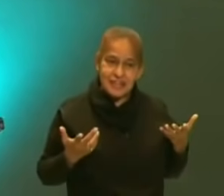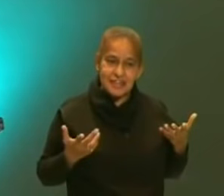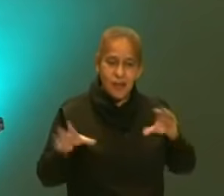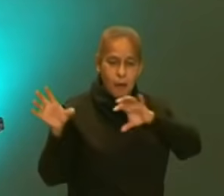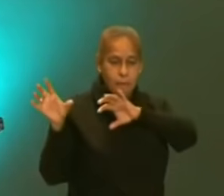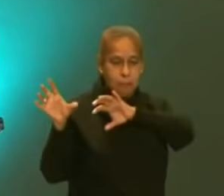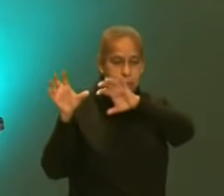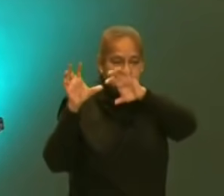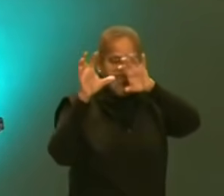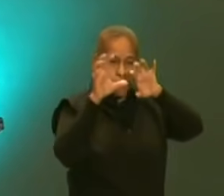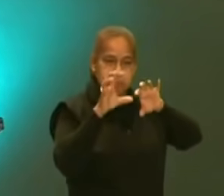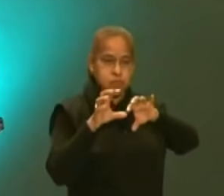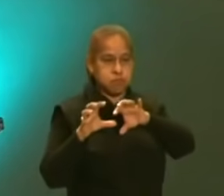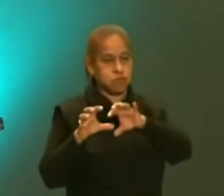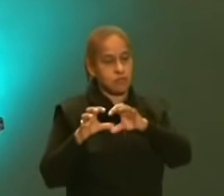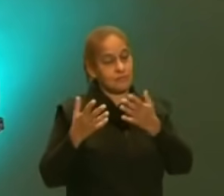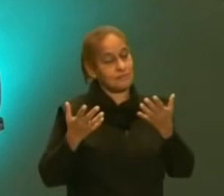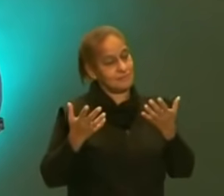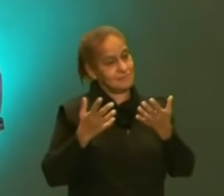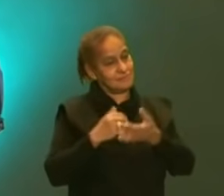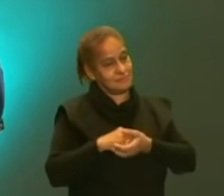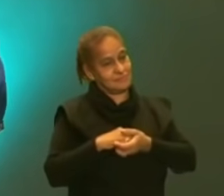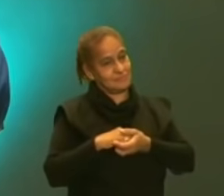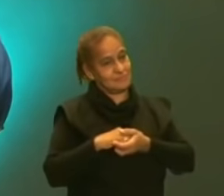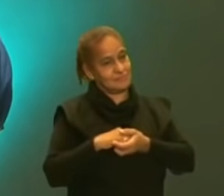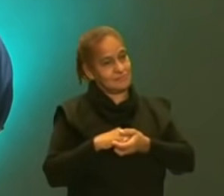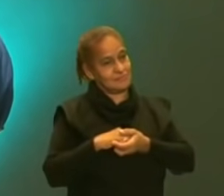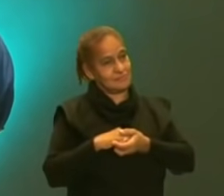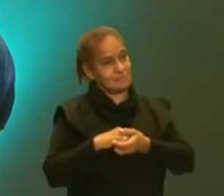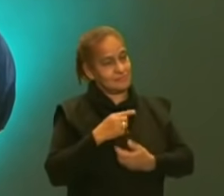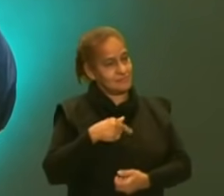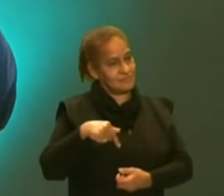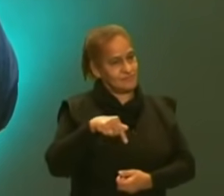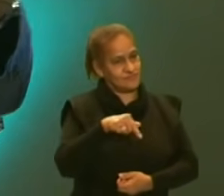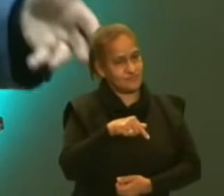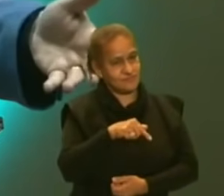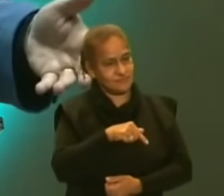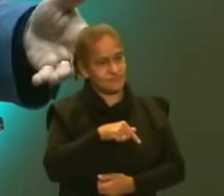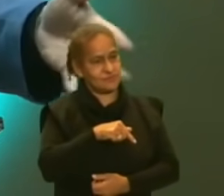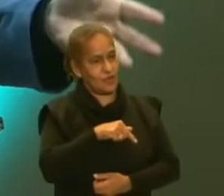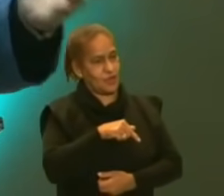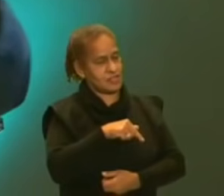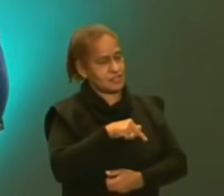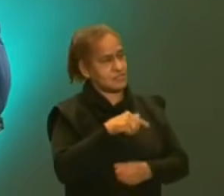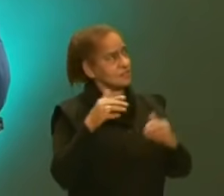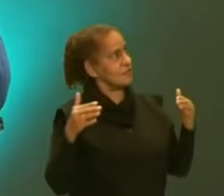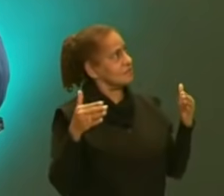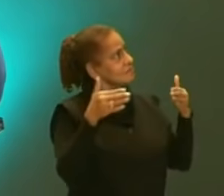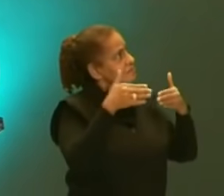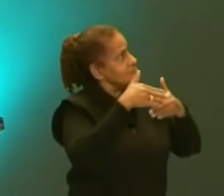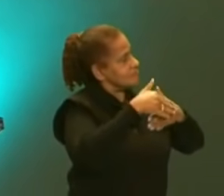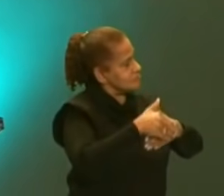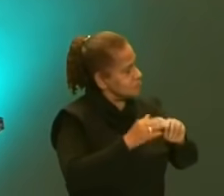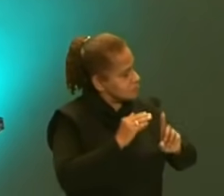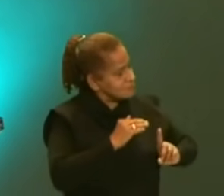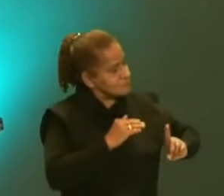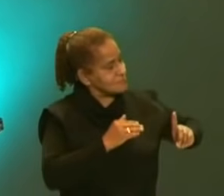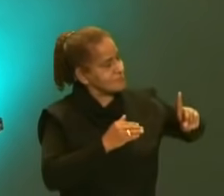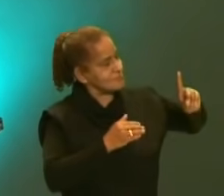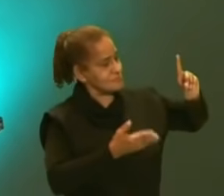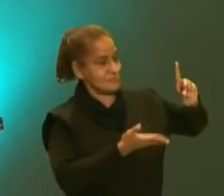gente. E a gente se ajoelha aos pés do Senhor